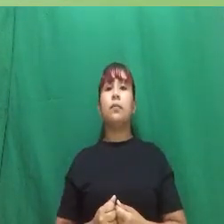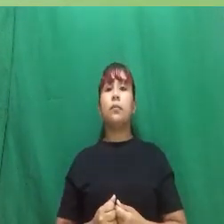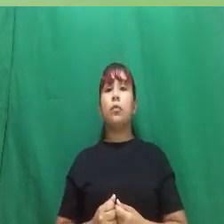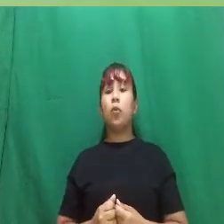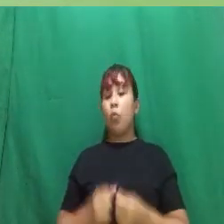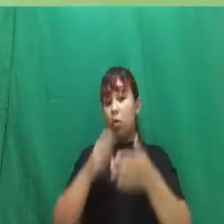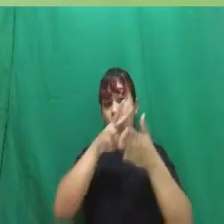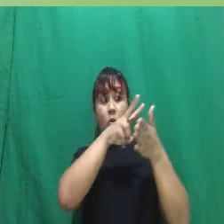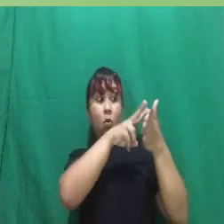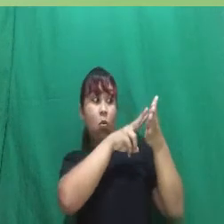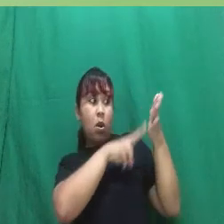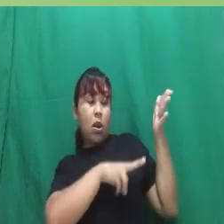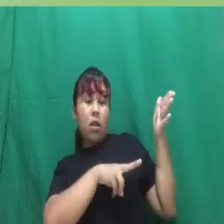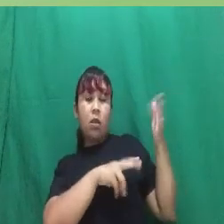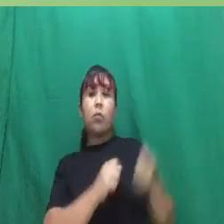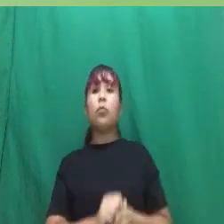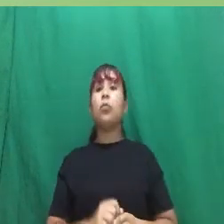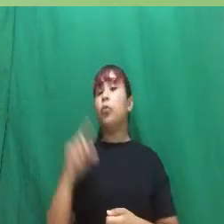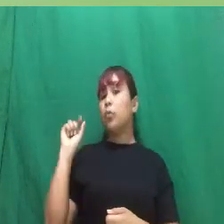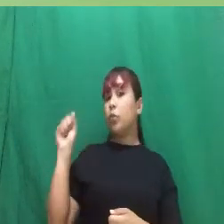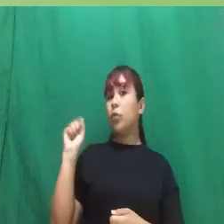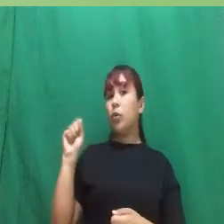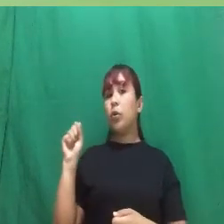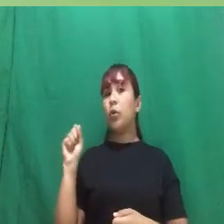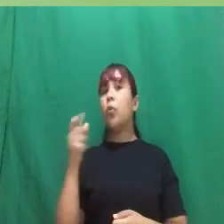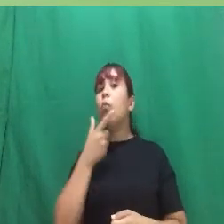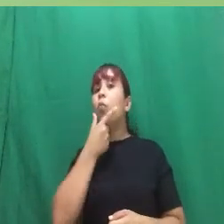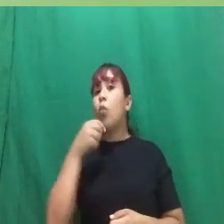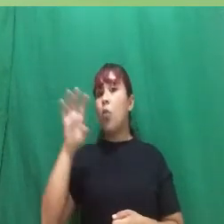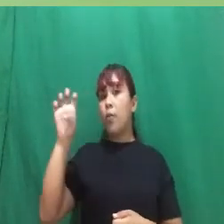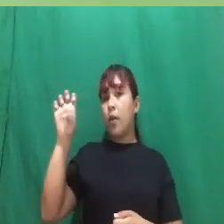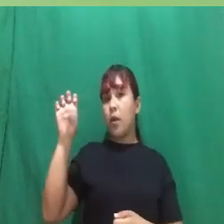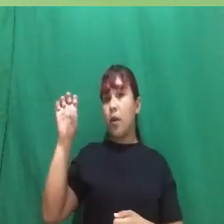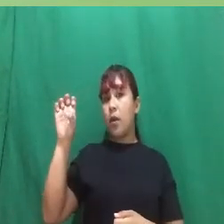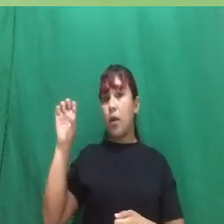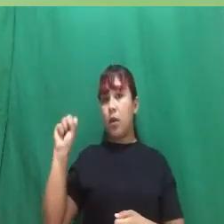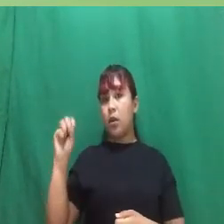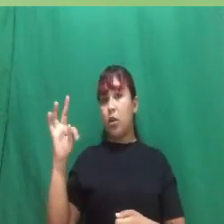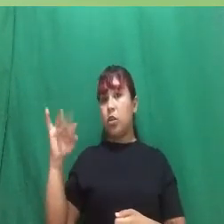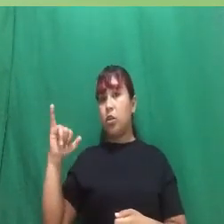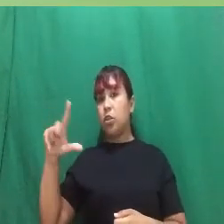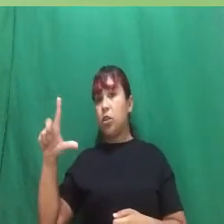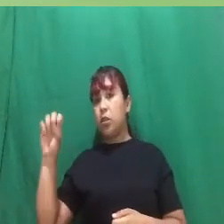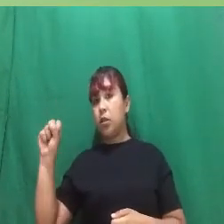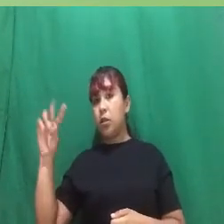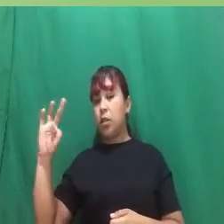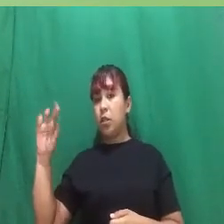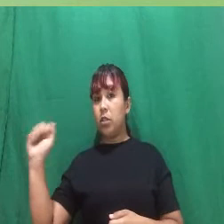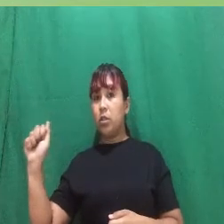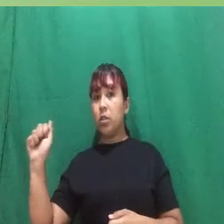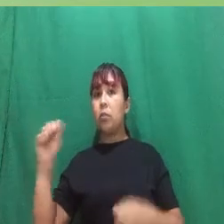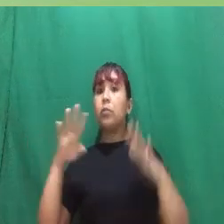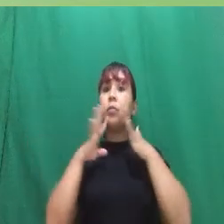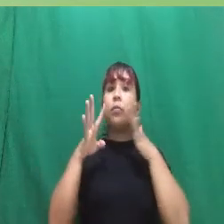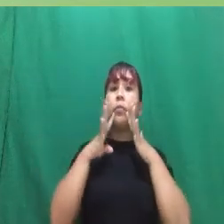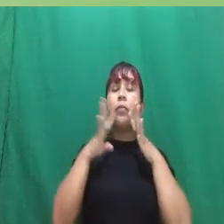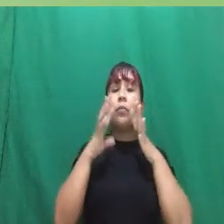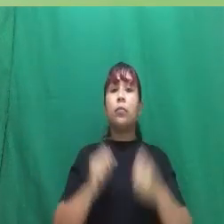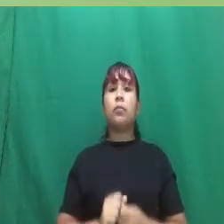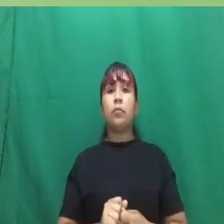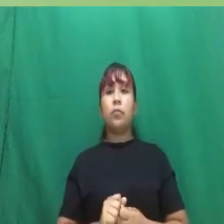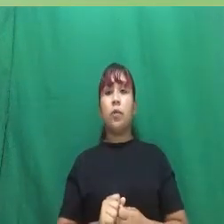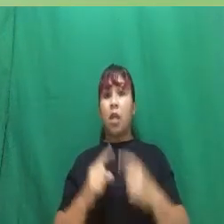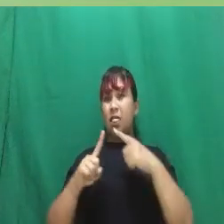na rua é violência. Guerra é violência. Racismo é violência. Supremacia branca é